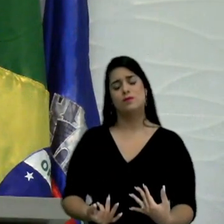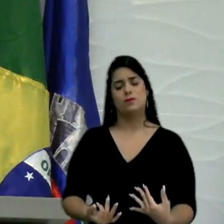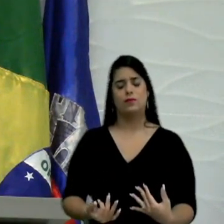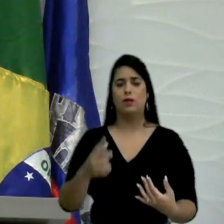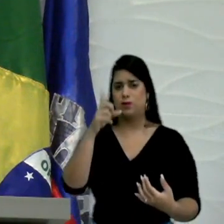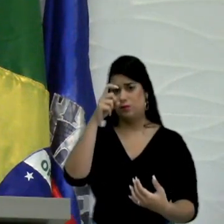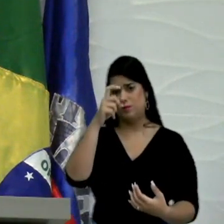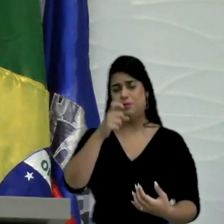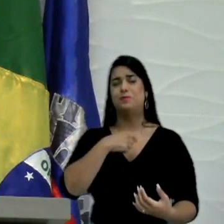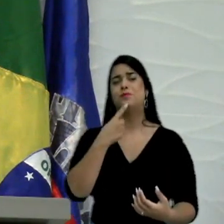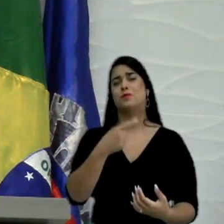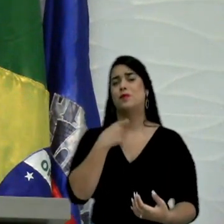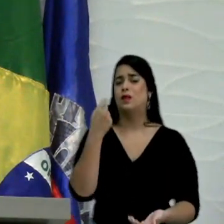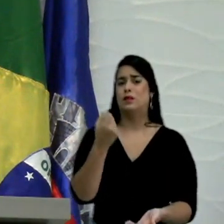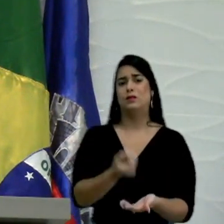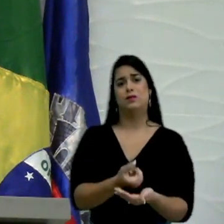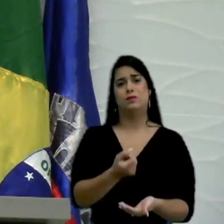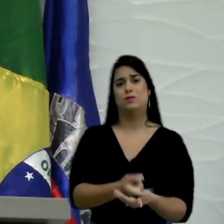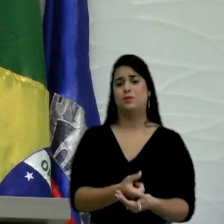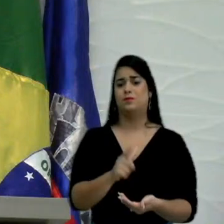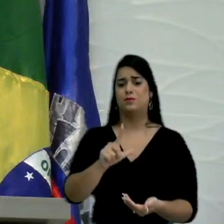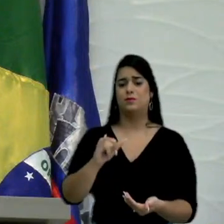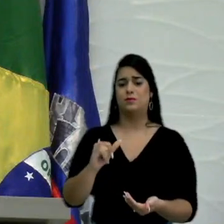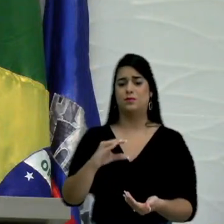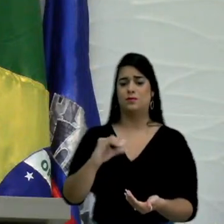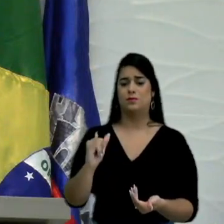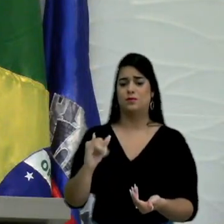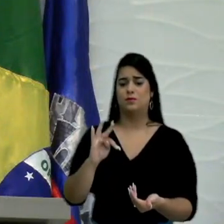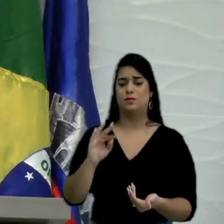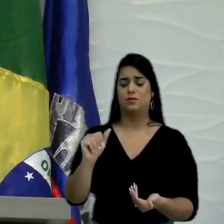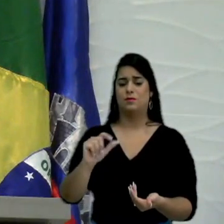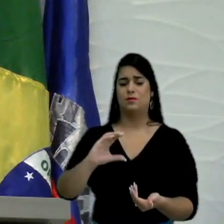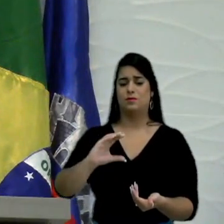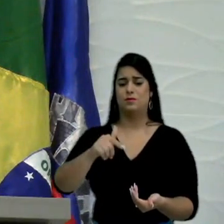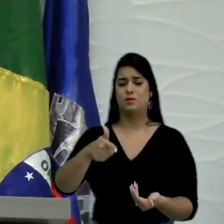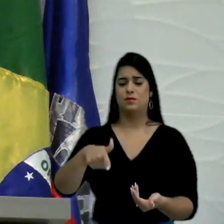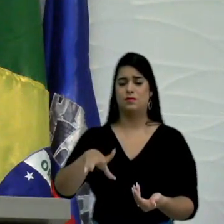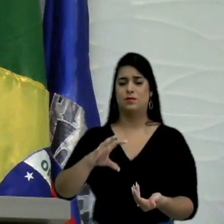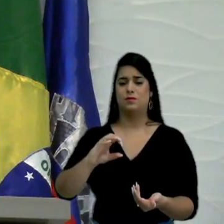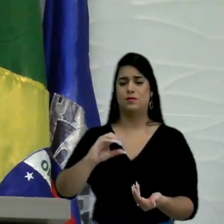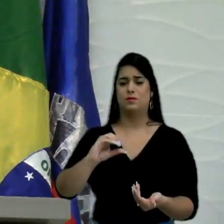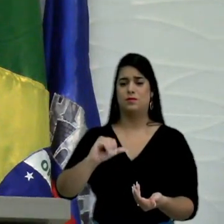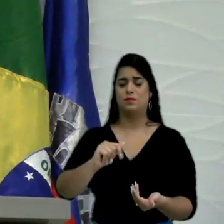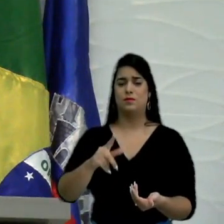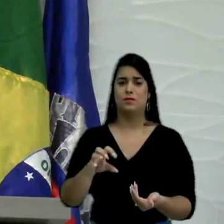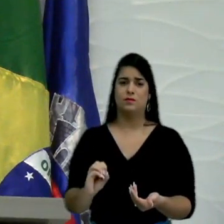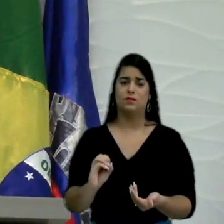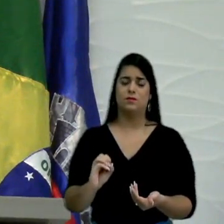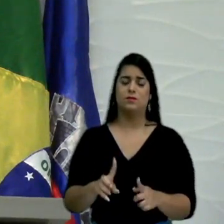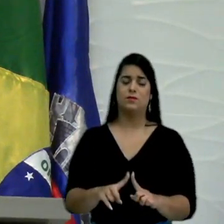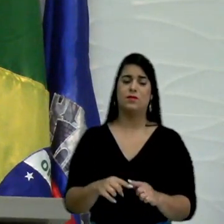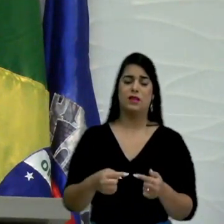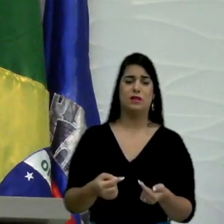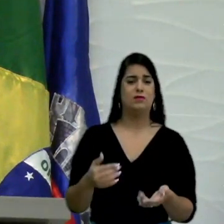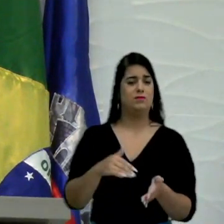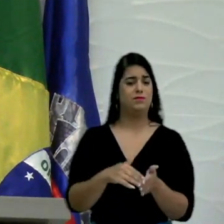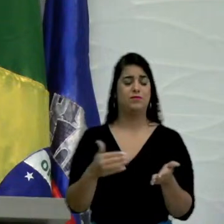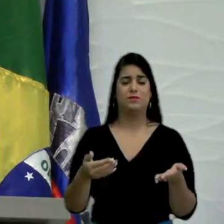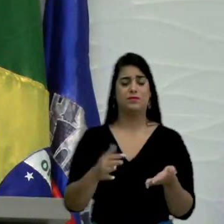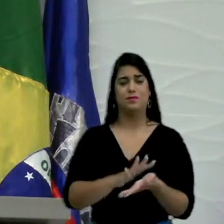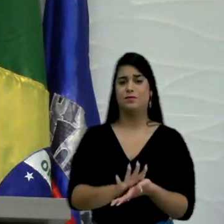comprar, que o processo de licitação foi fracassado e que uma dispensa emergencial foi aberta, mas até agora nada.